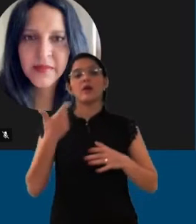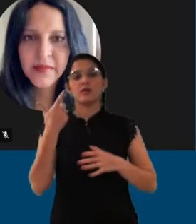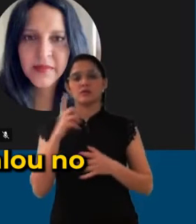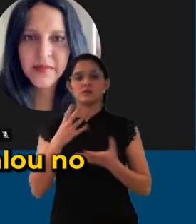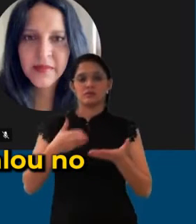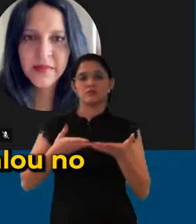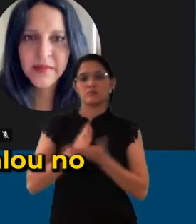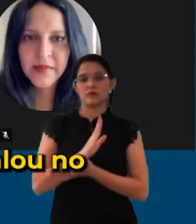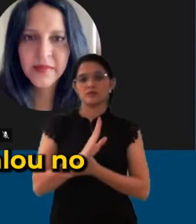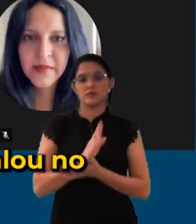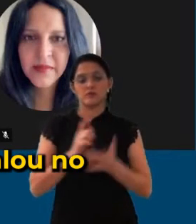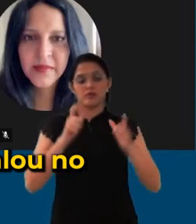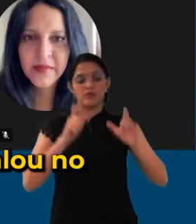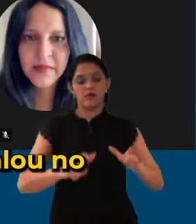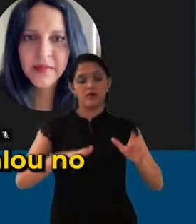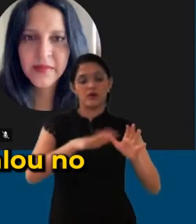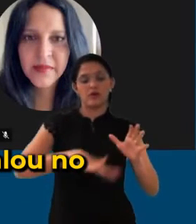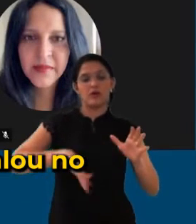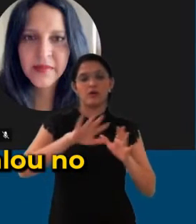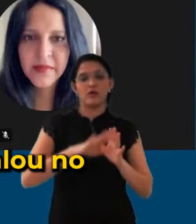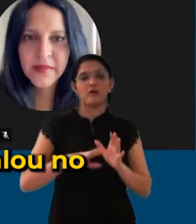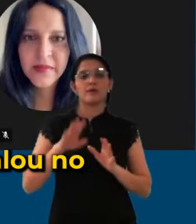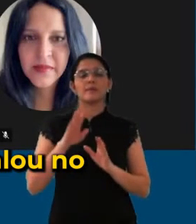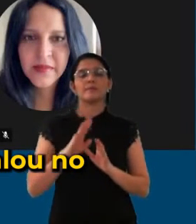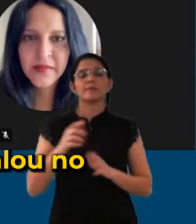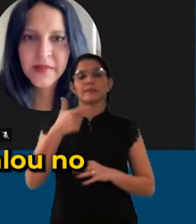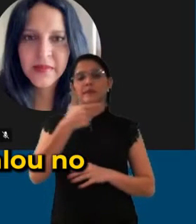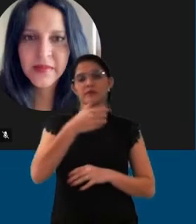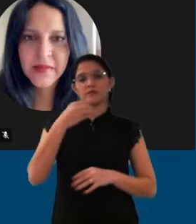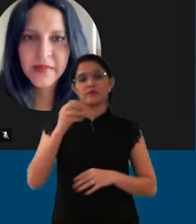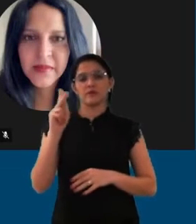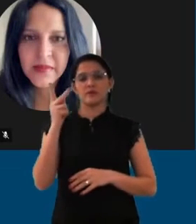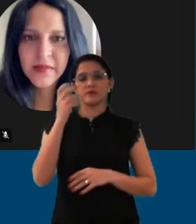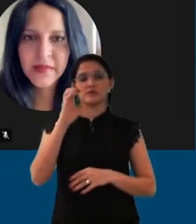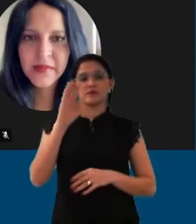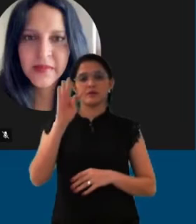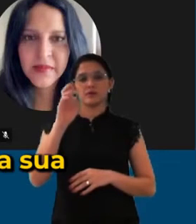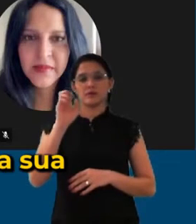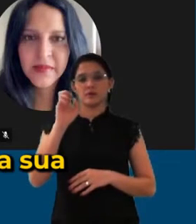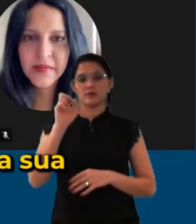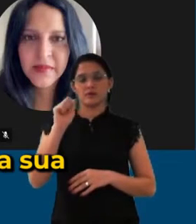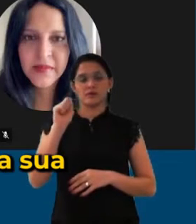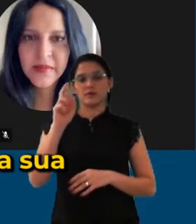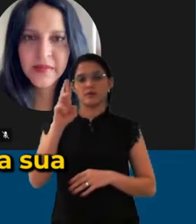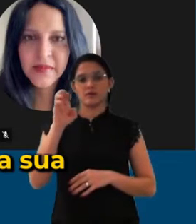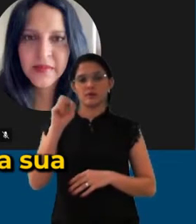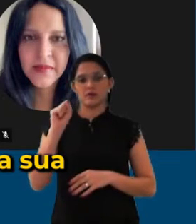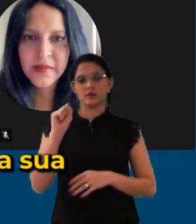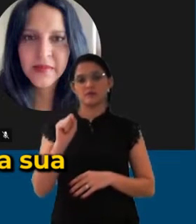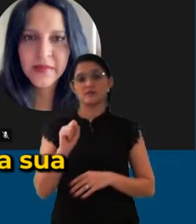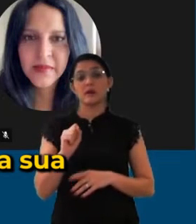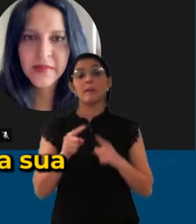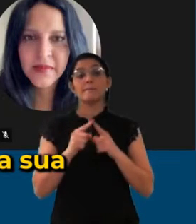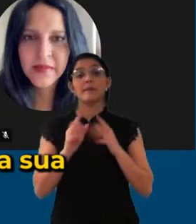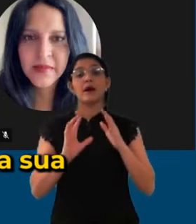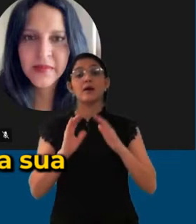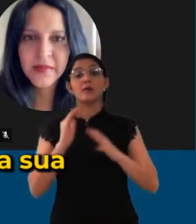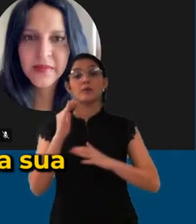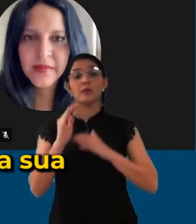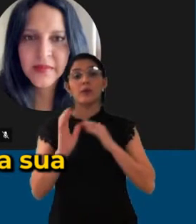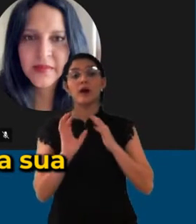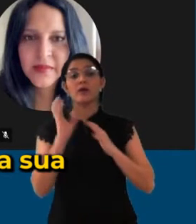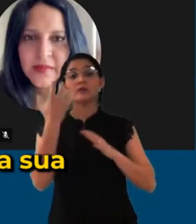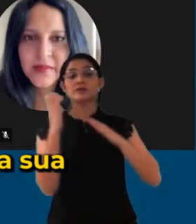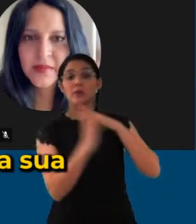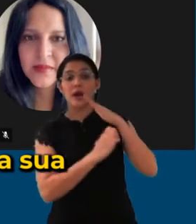né? Ocorre que é o seguinte, quando a empresa se instalou no local, o local já estava